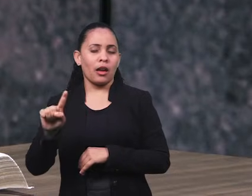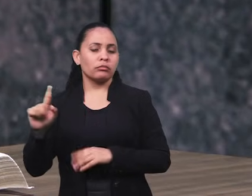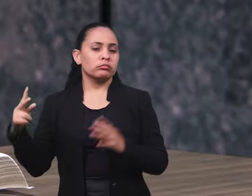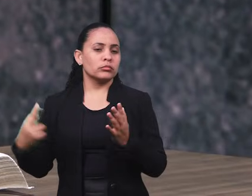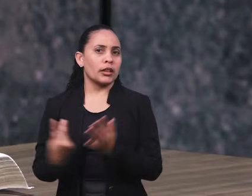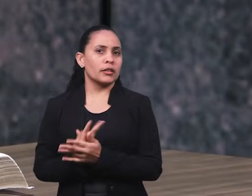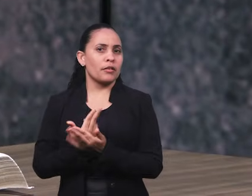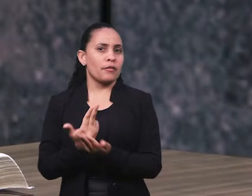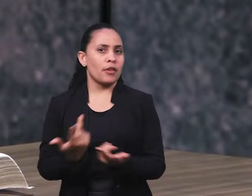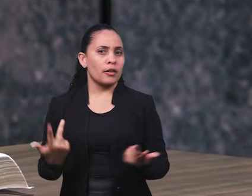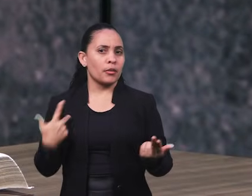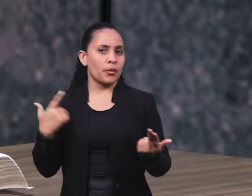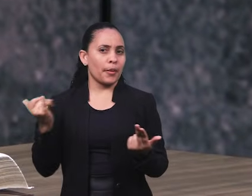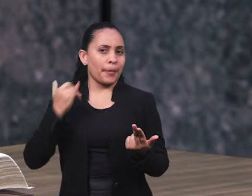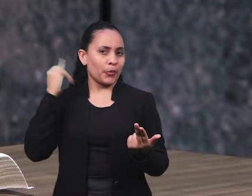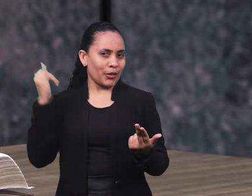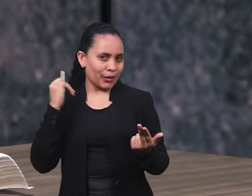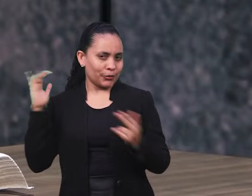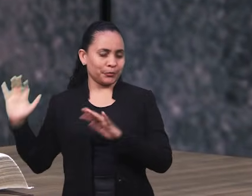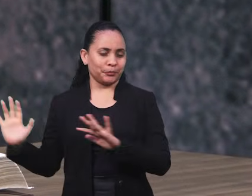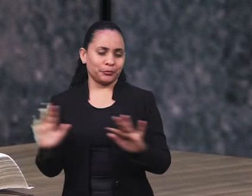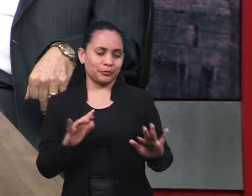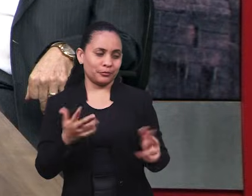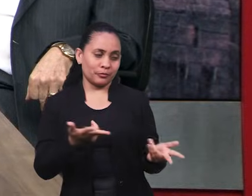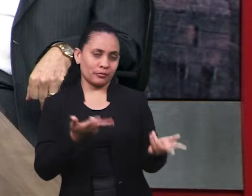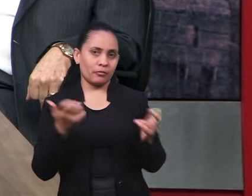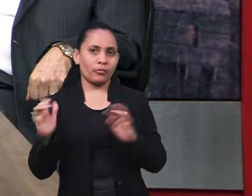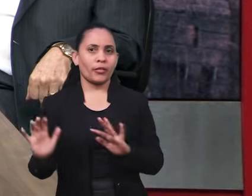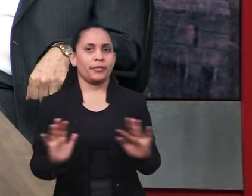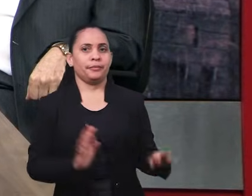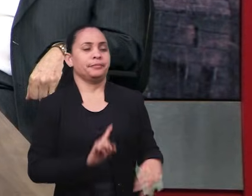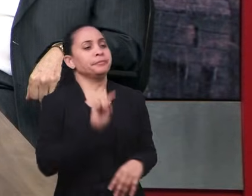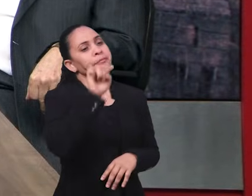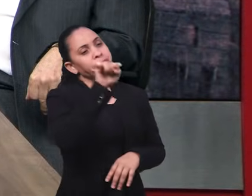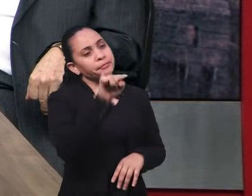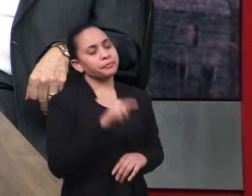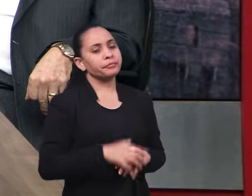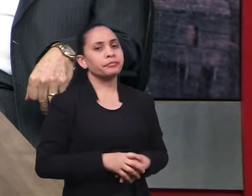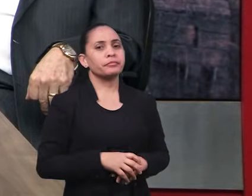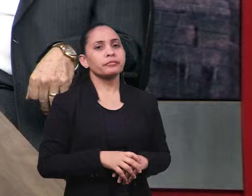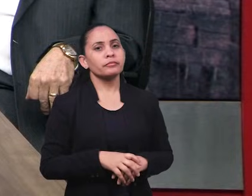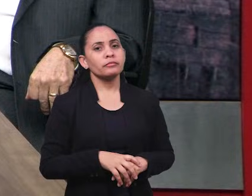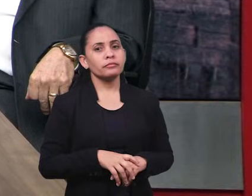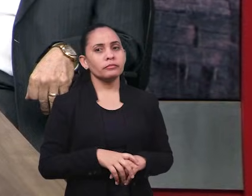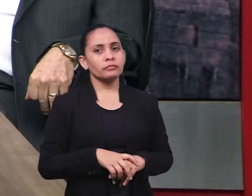eventos importantes, como nós veremos mais adiante. Pastor Serlon,